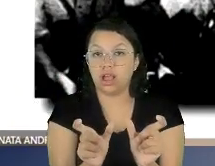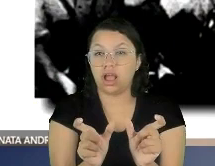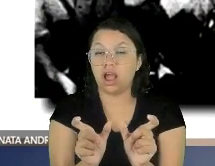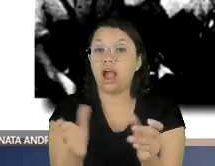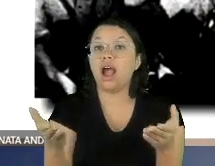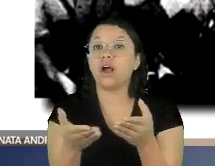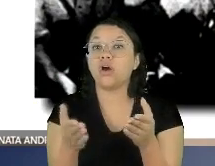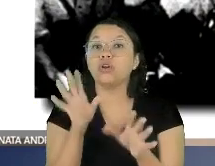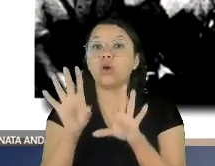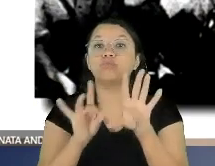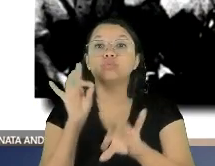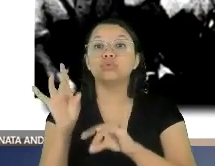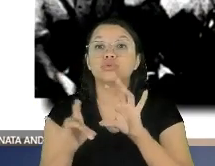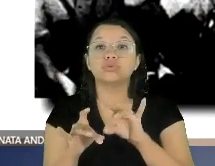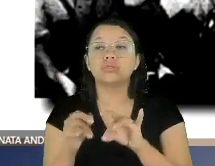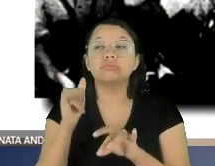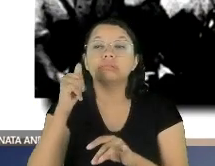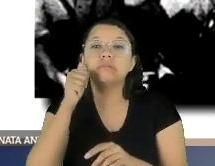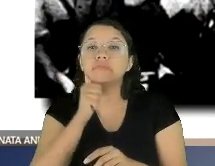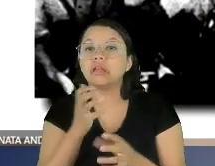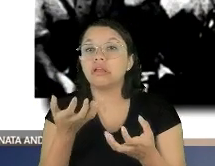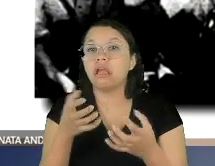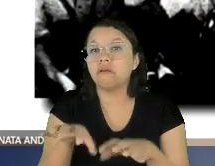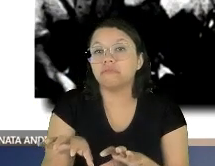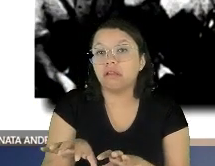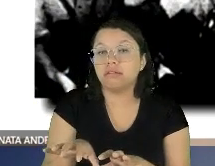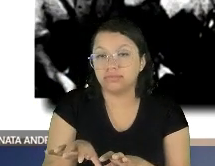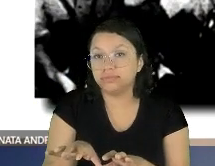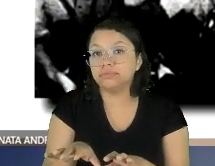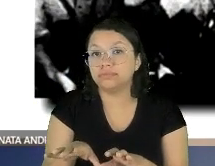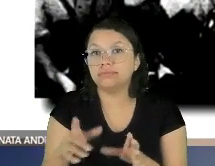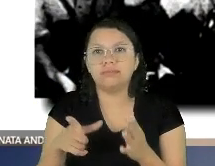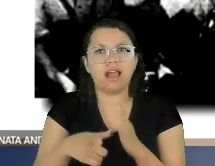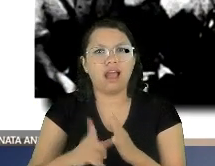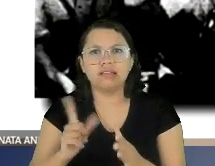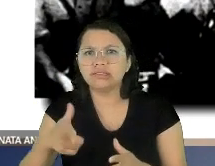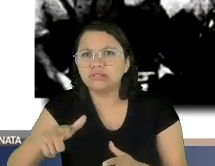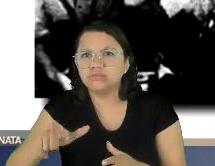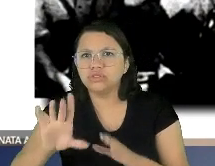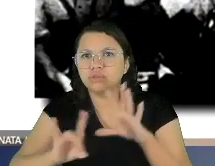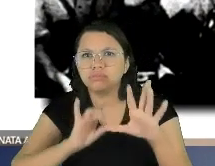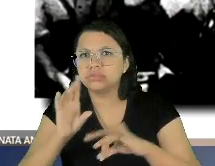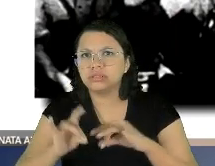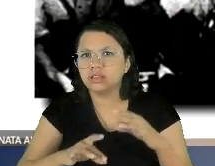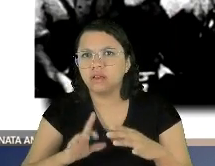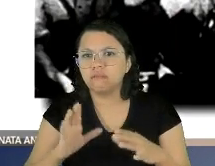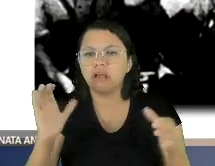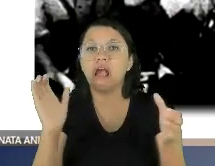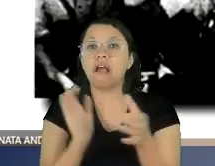essa opção as mulheres tinham. Elas casavam e passavam a entrar